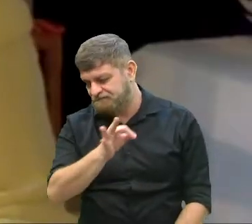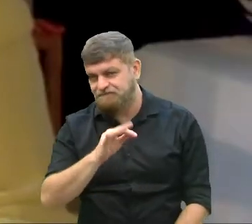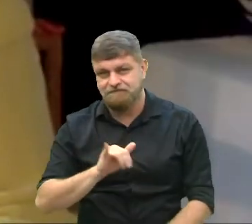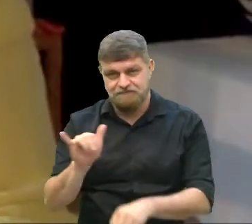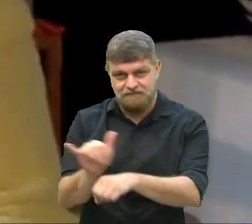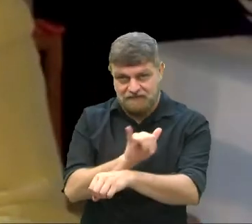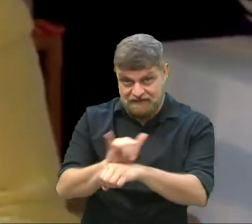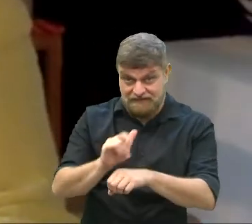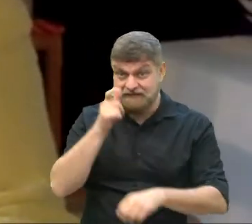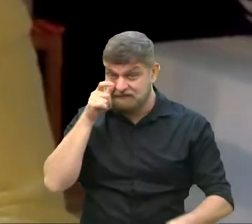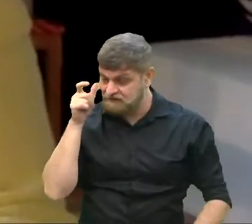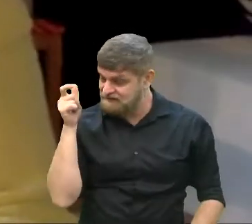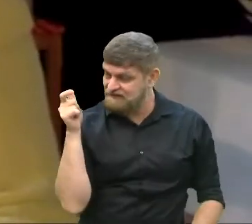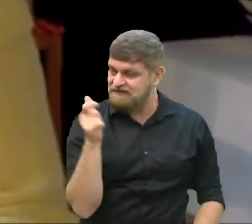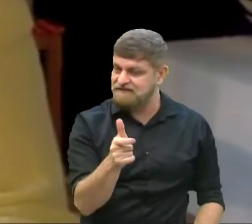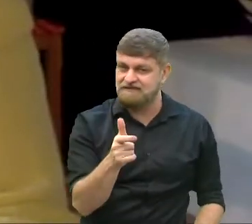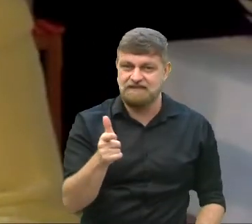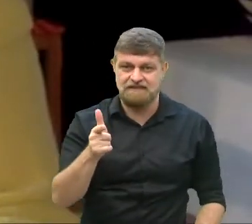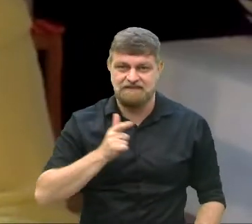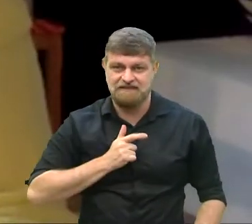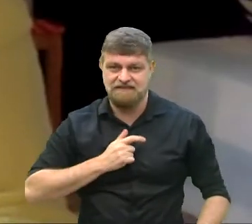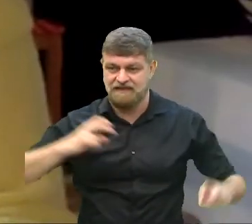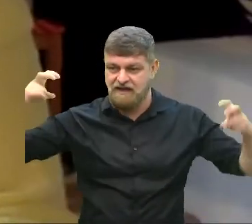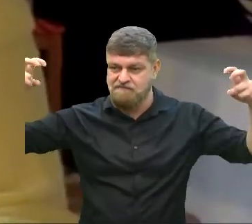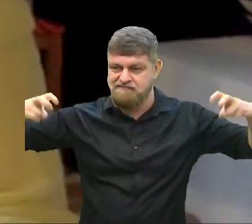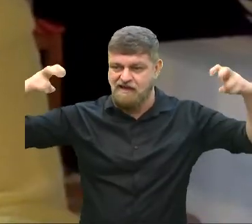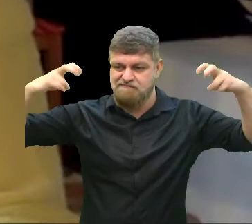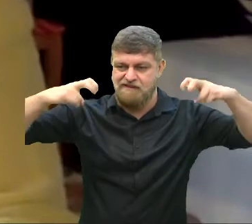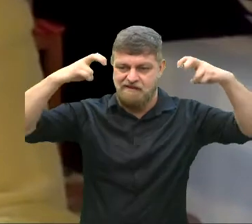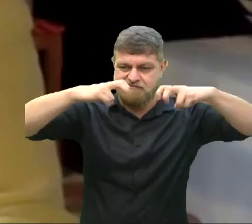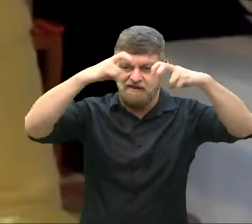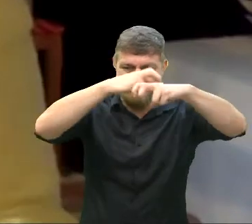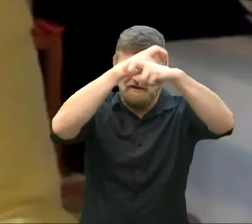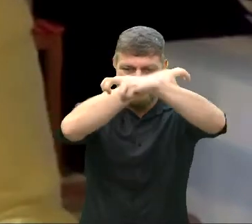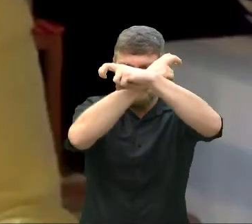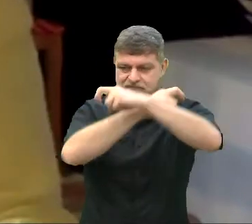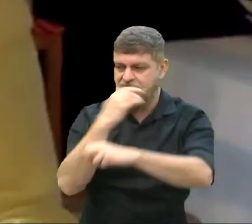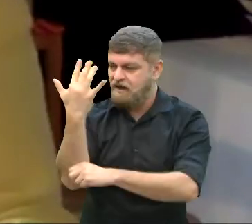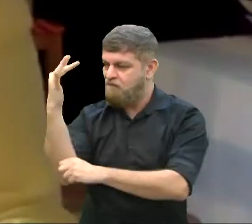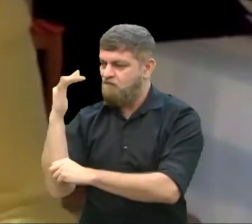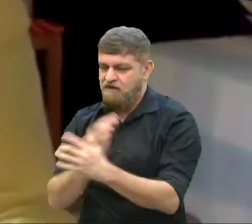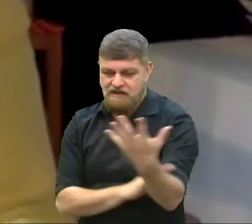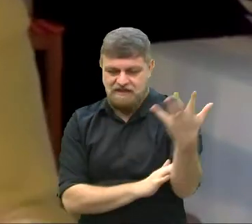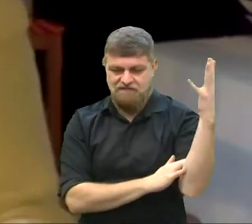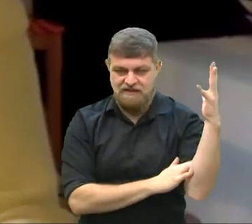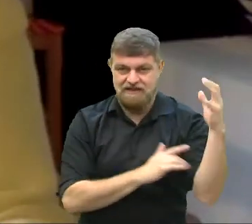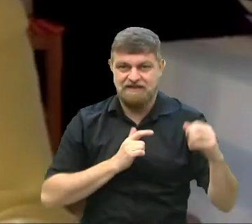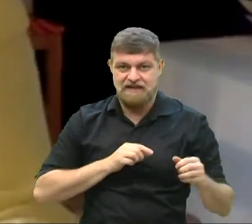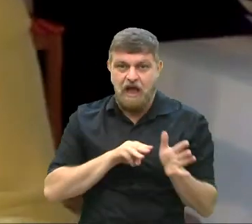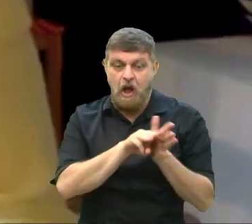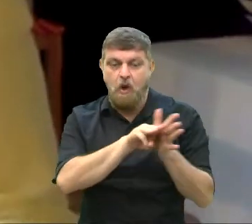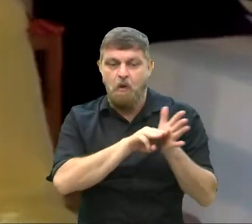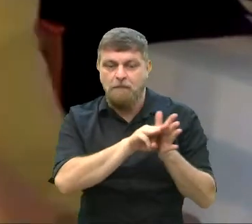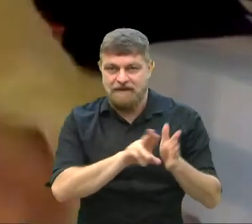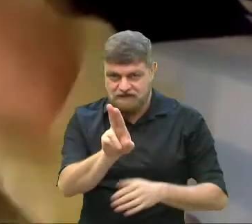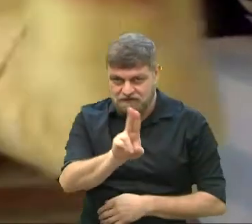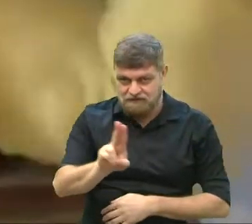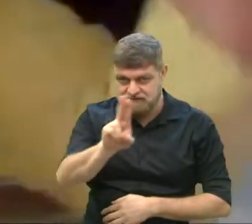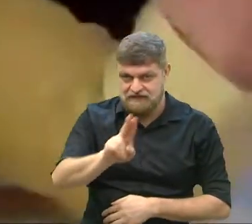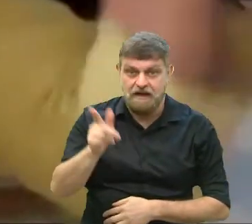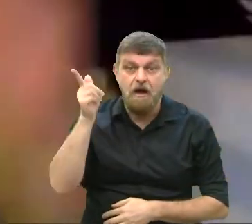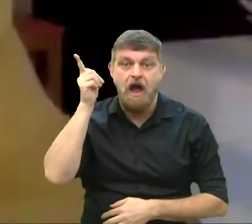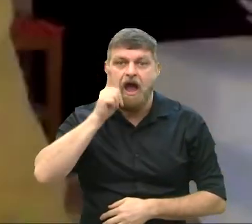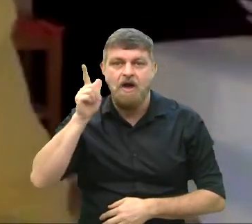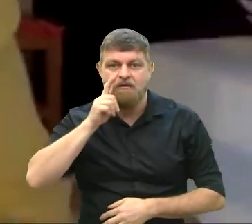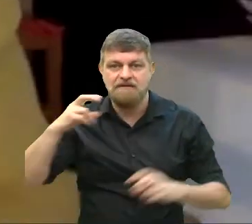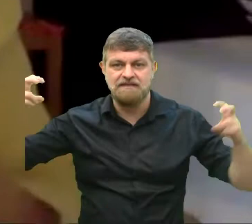mecanismo muito interessante de travessia de fauna, né? E a forma, a metodologia utilizada para proporcionar esse